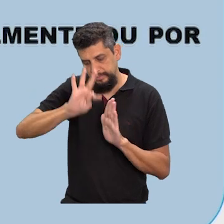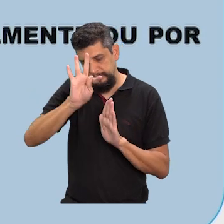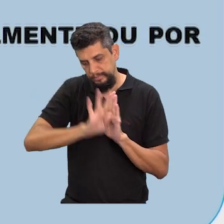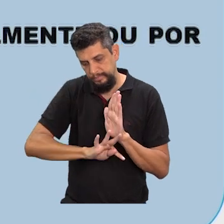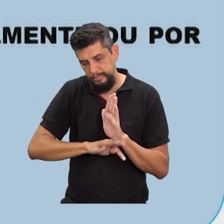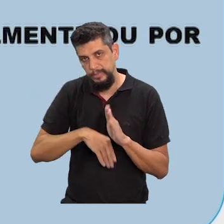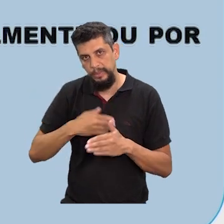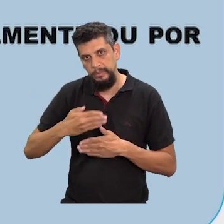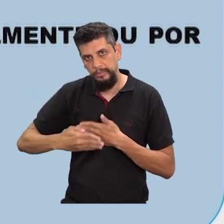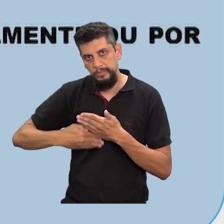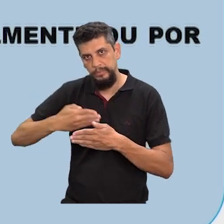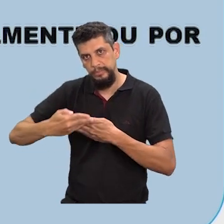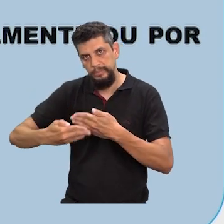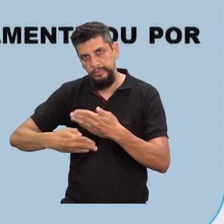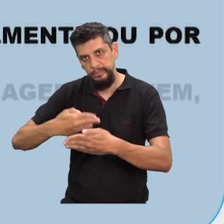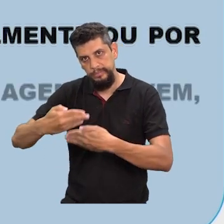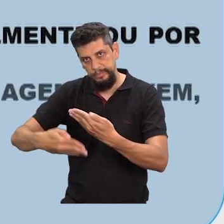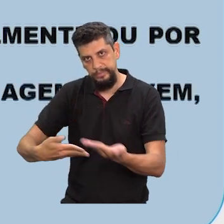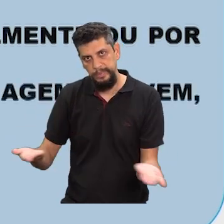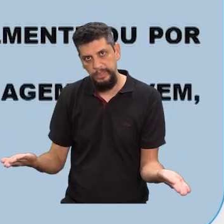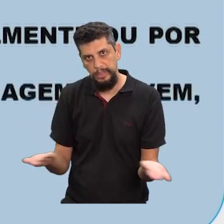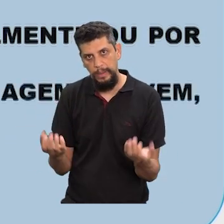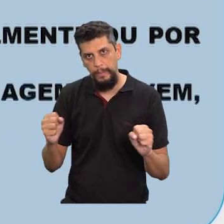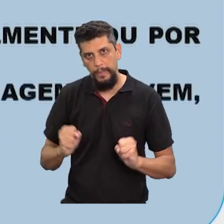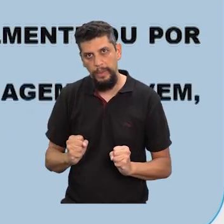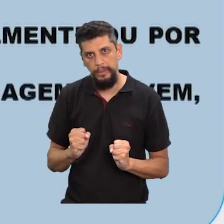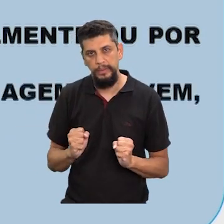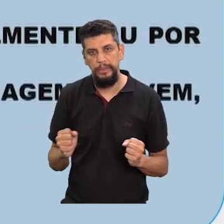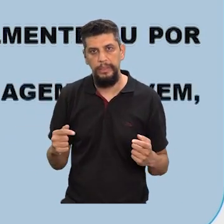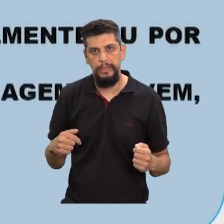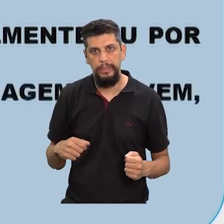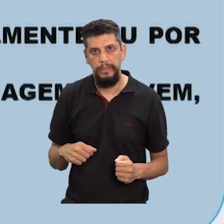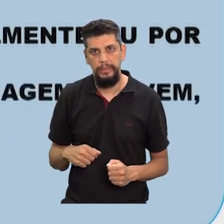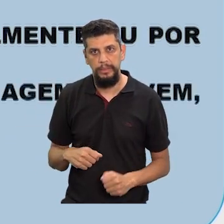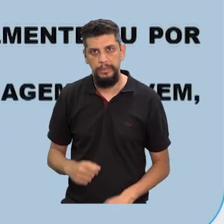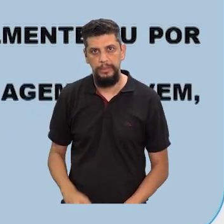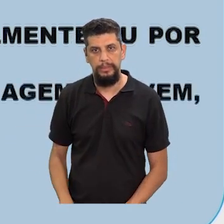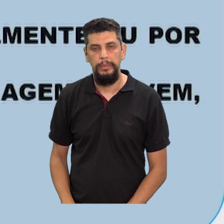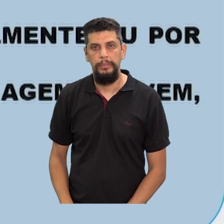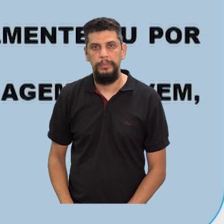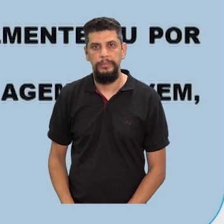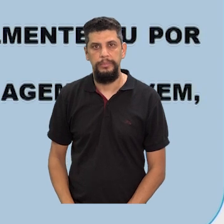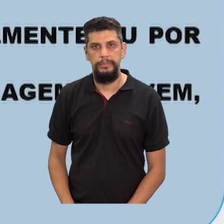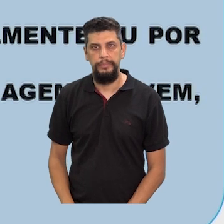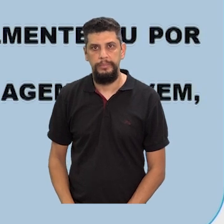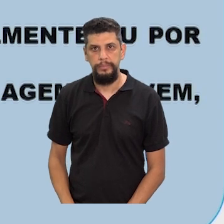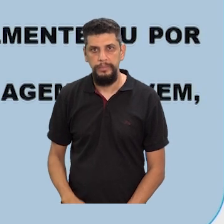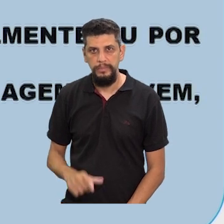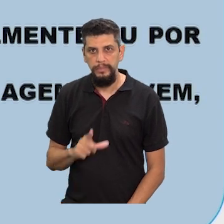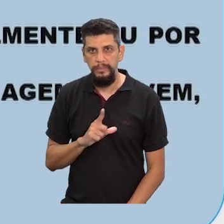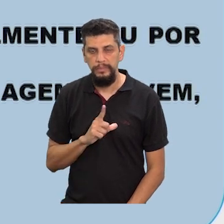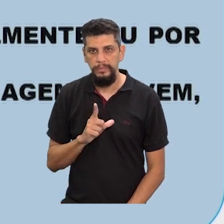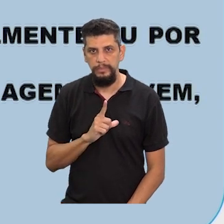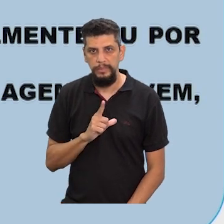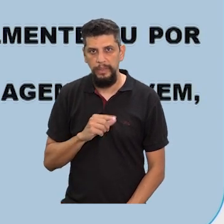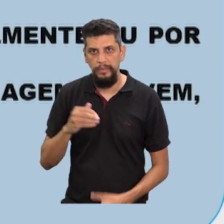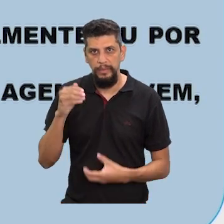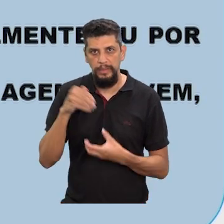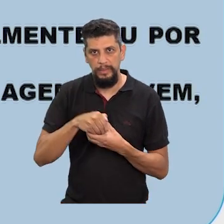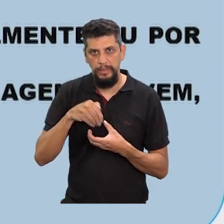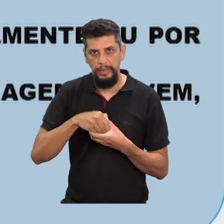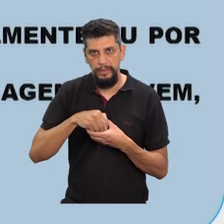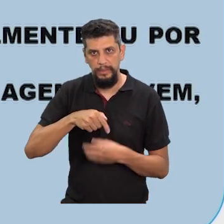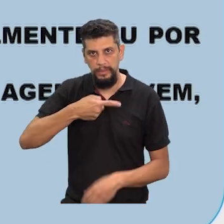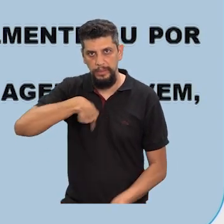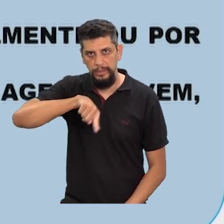né? E são passados de geração em geração. Eles podem ser considerados atemporais, né? Porque eles estão aqui, fazem parte da